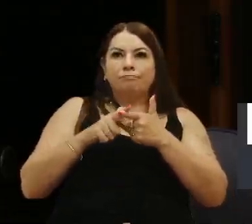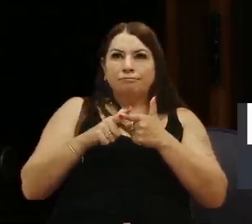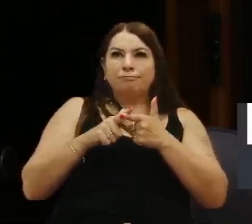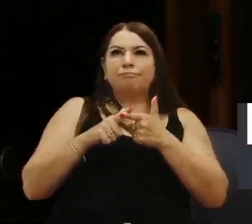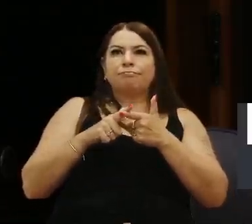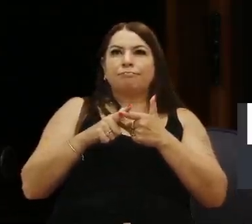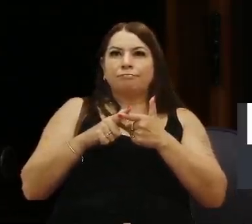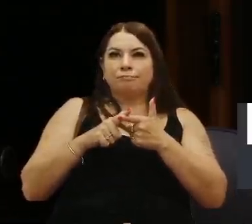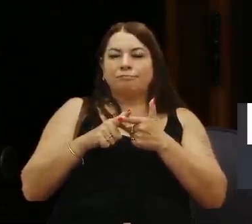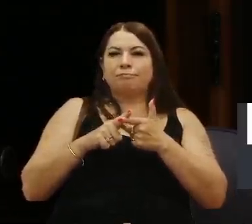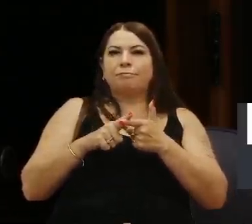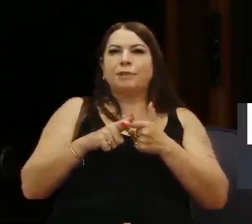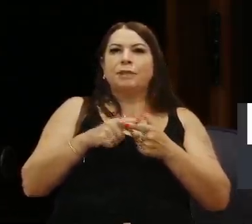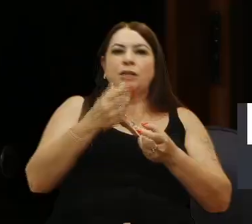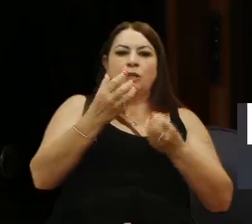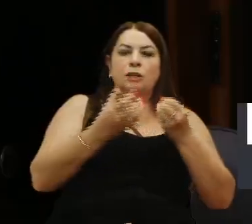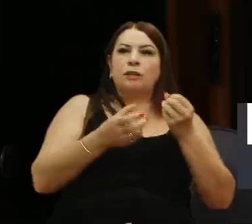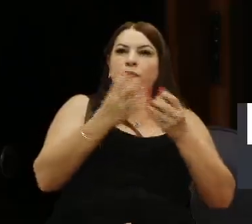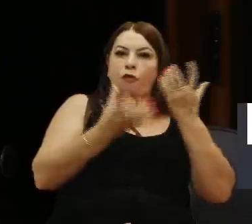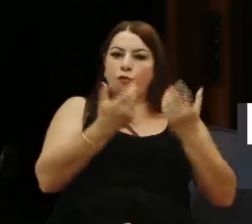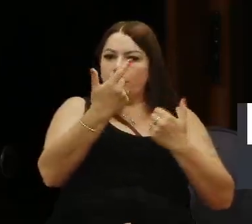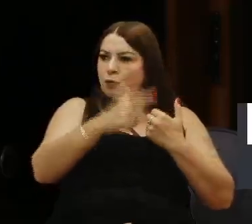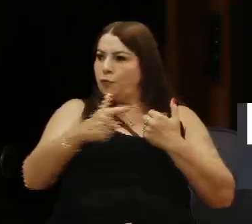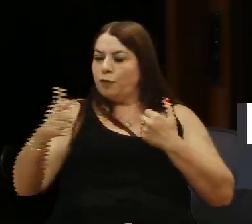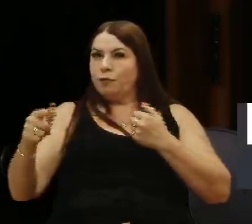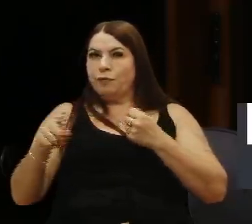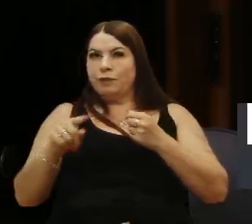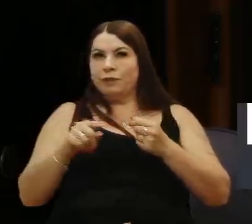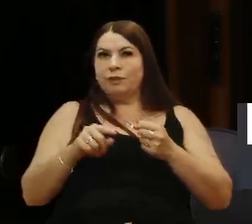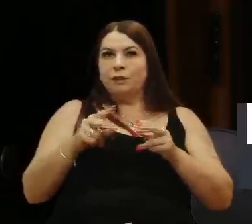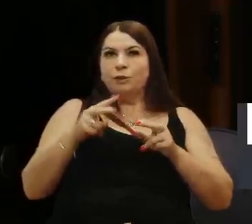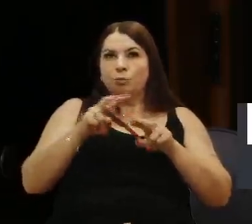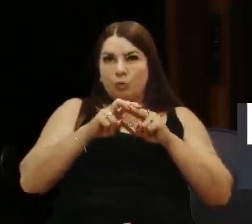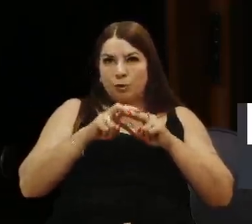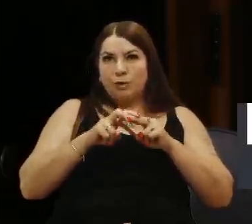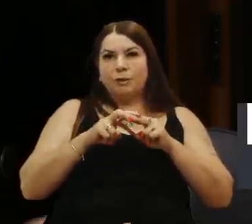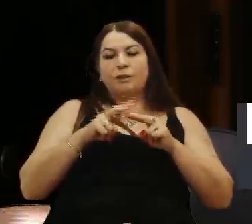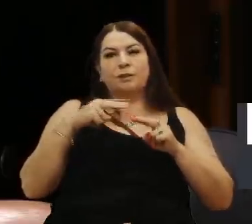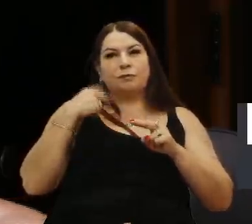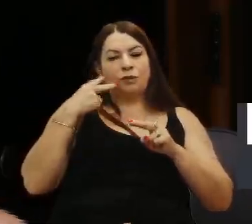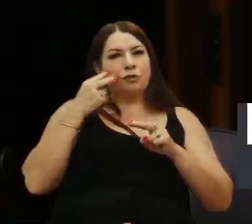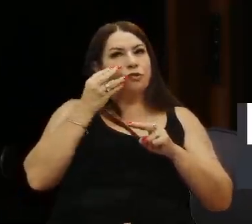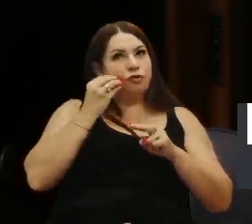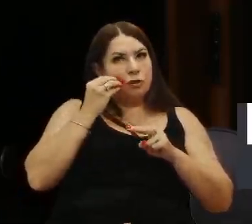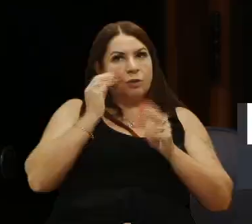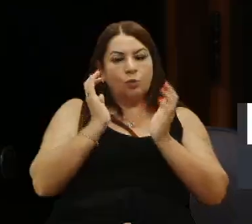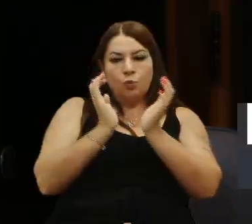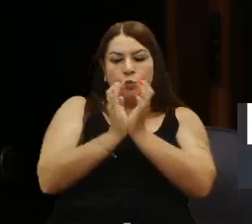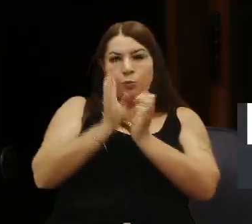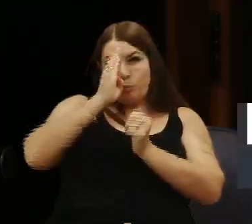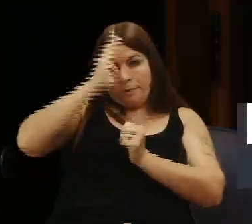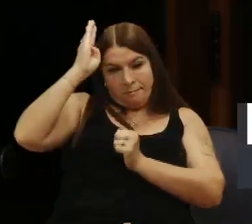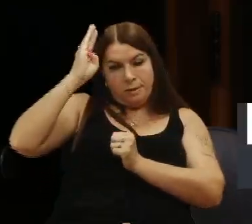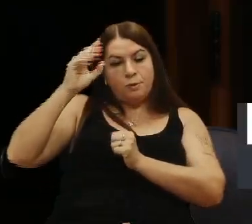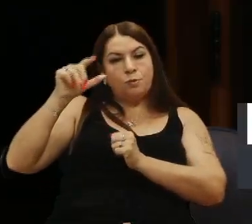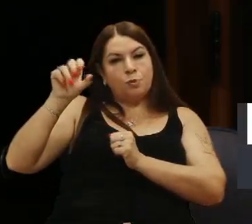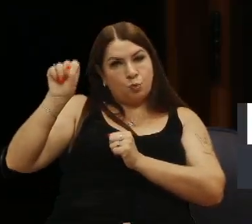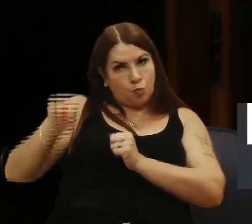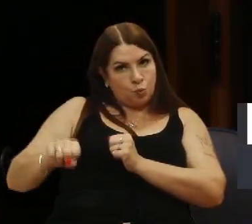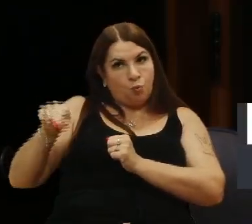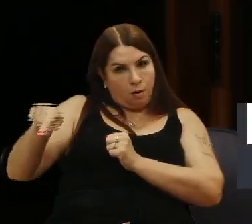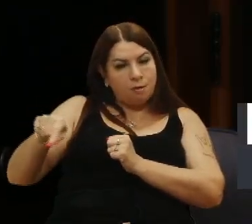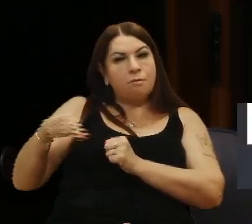de forma recorrente, e por isso, vereador Jack, que quartel na Zona Sul é importante.